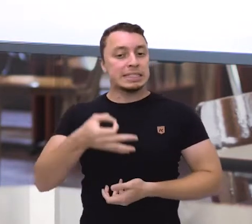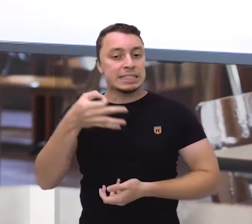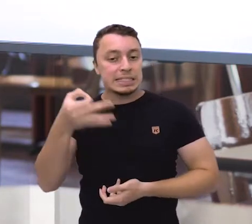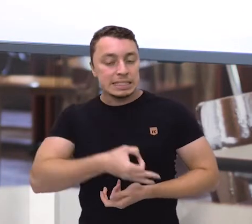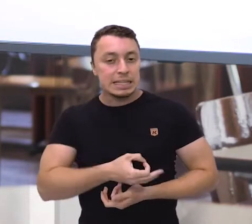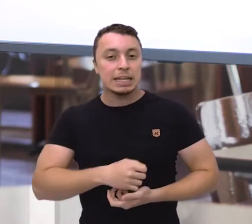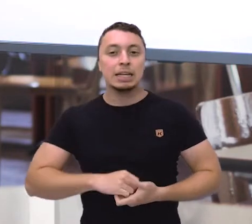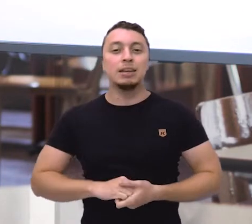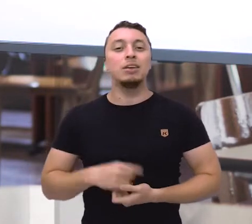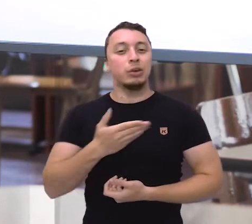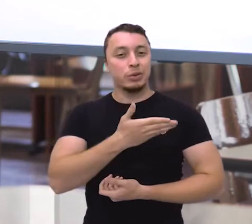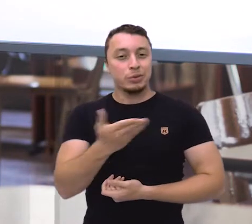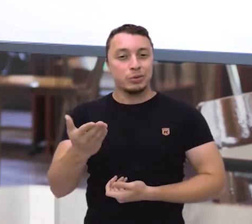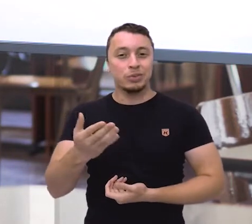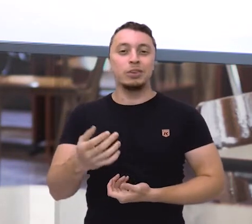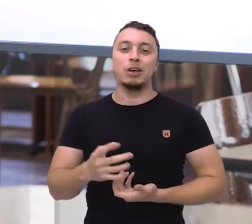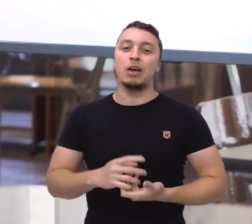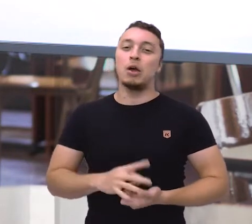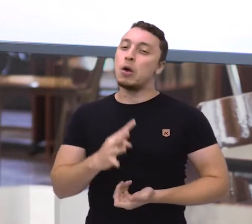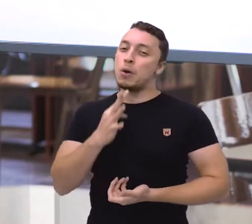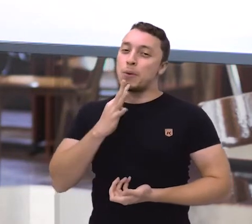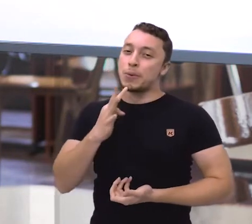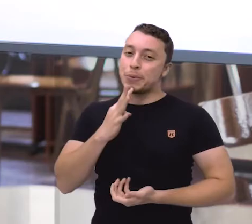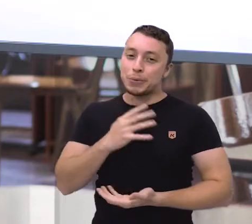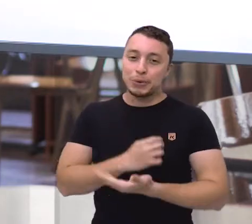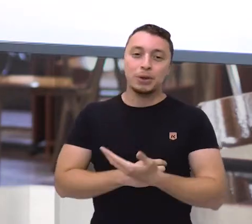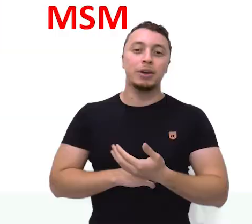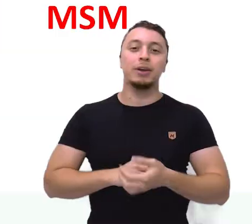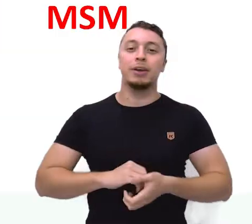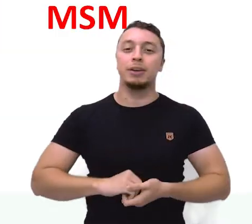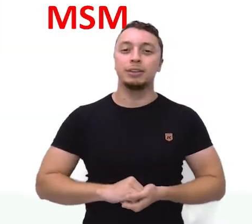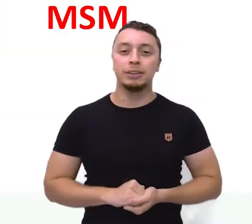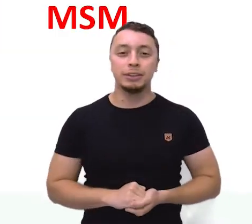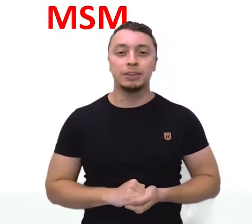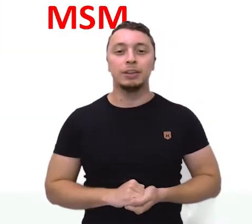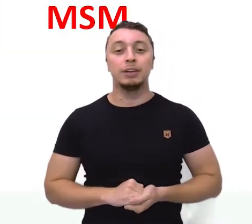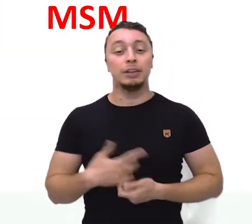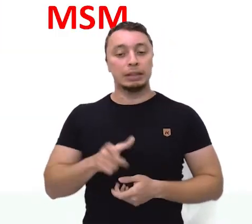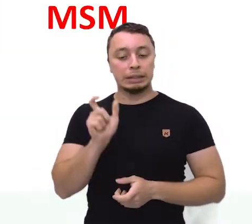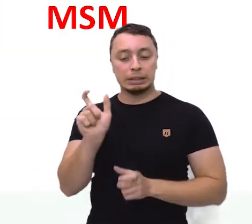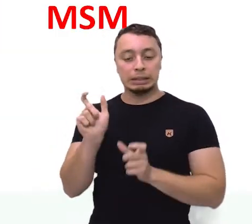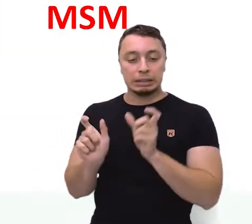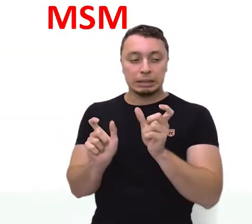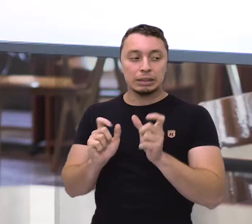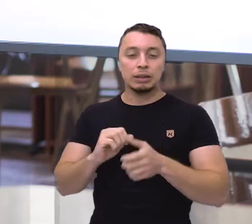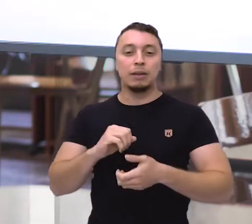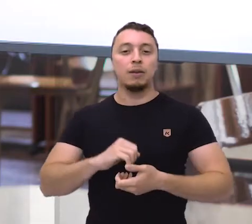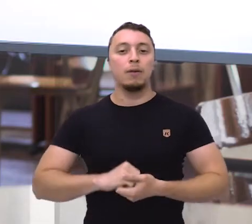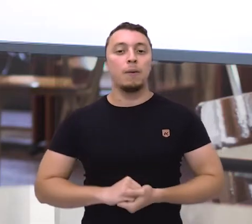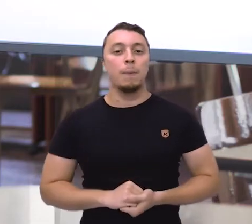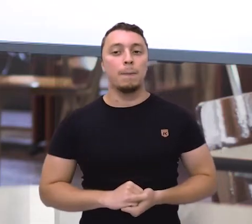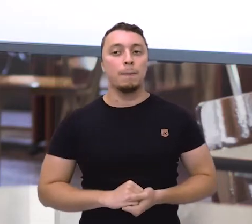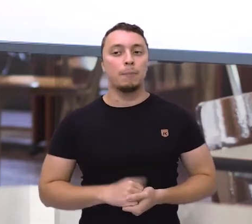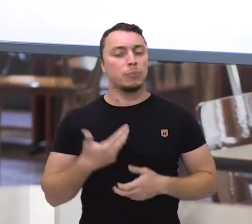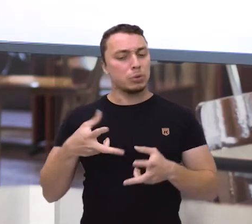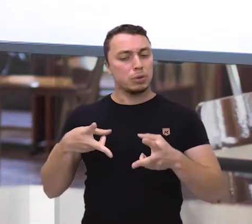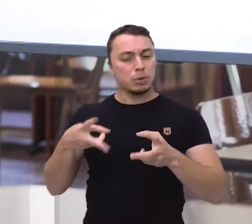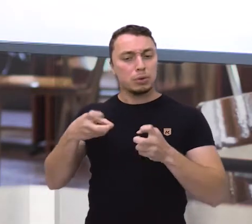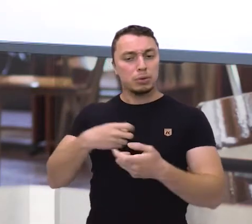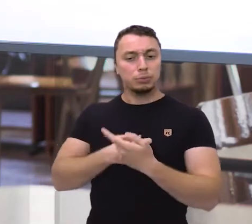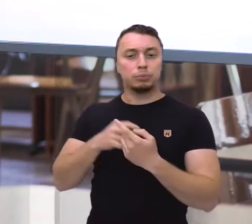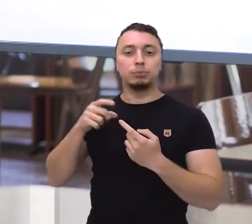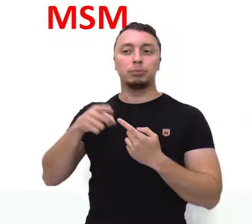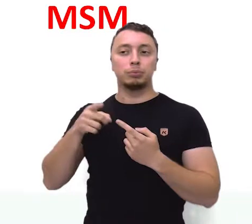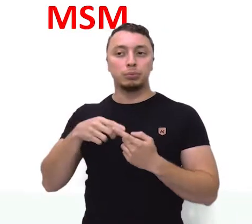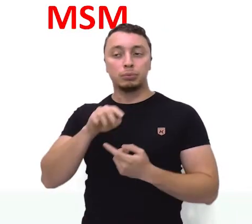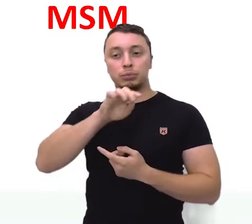Certeza absoluta que vocês, alunos, conhecem muito bem essas palavrinhas que estão aqui abreviadas. Percebam, nós